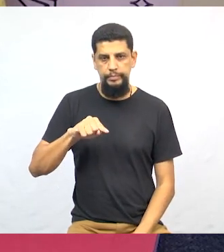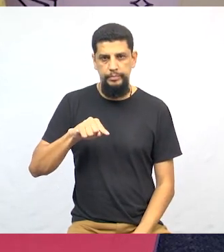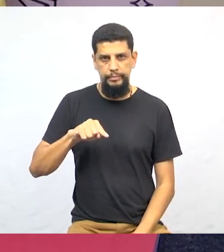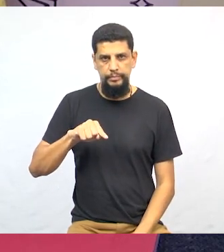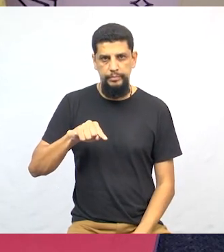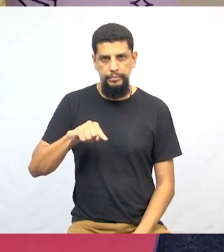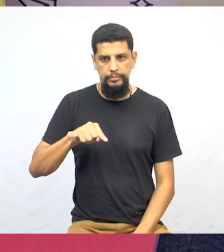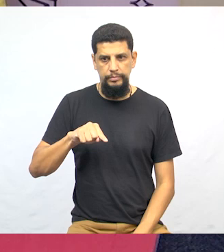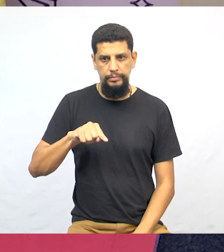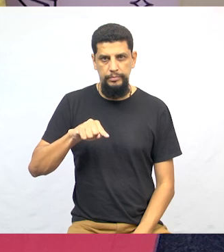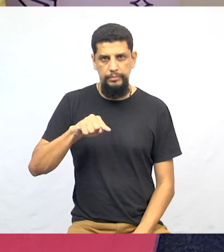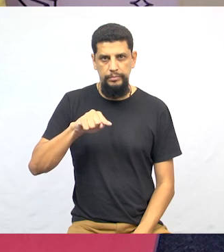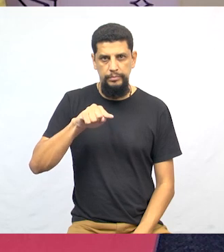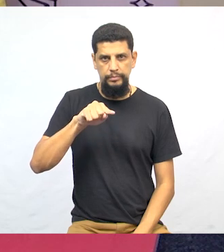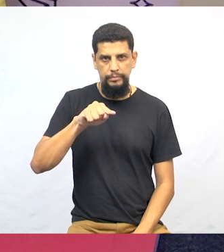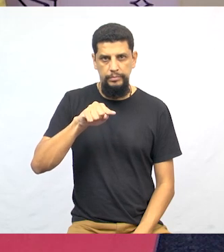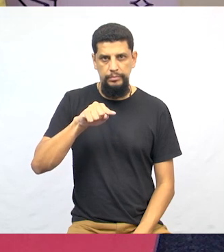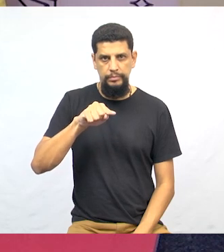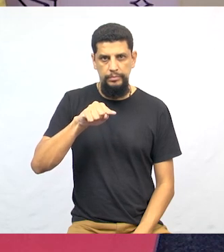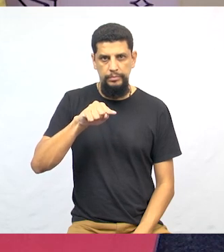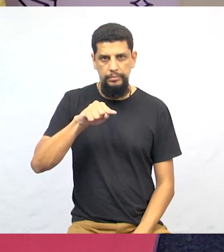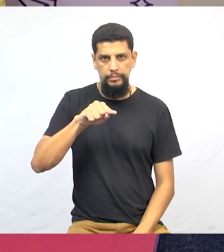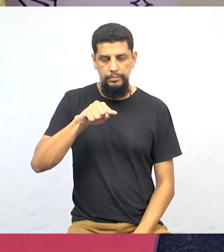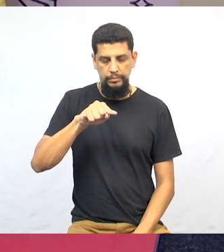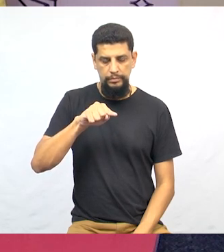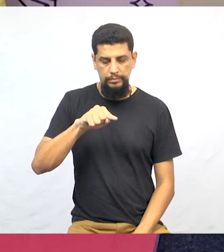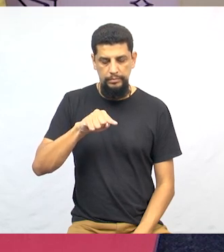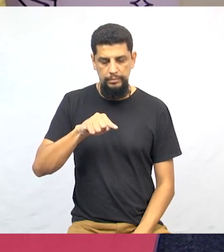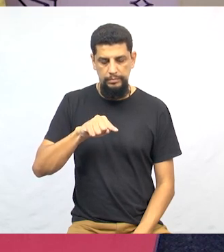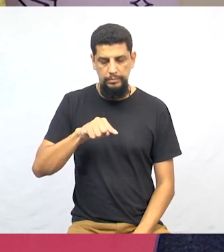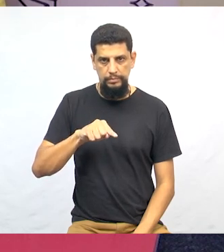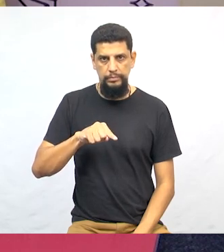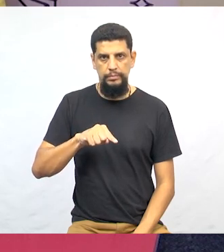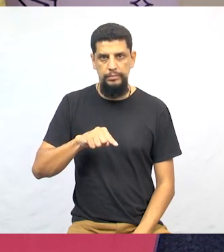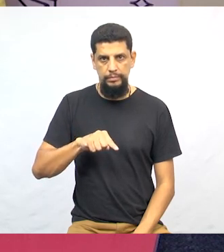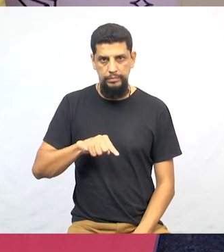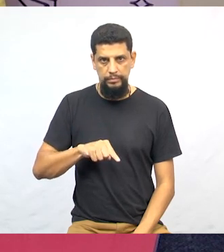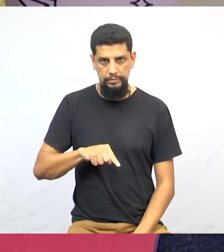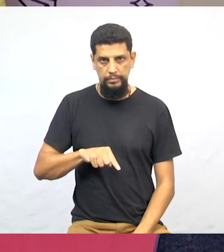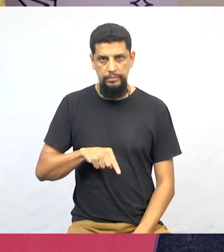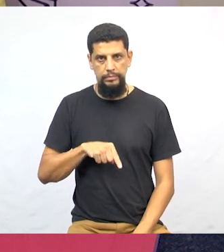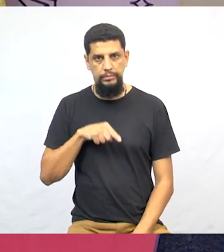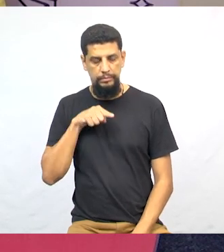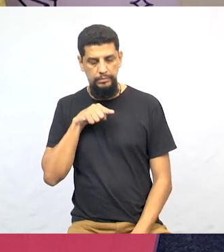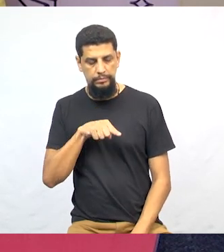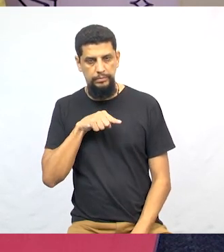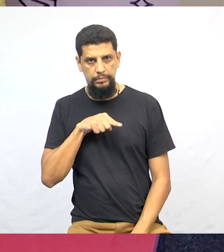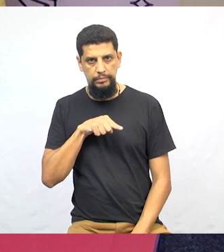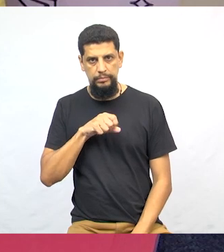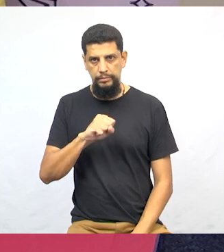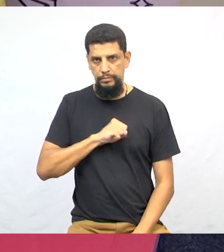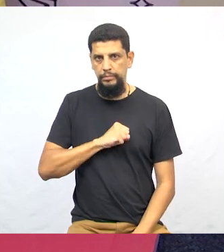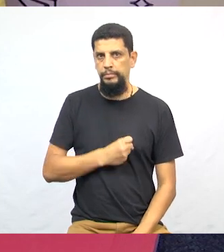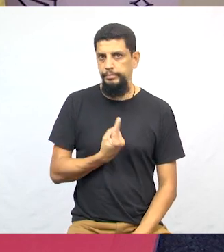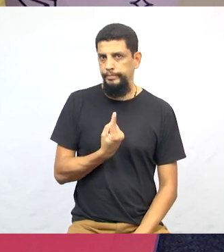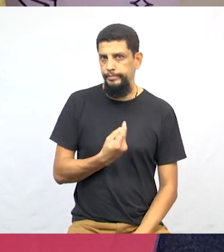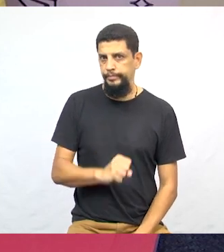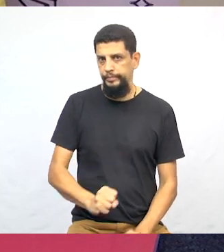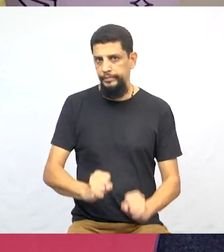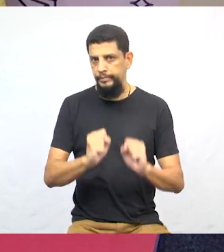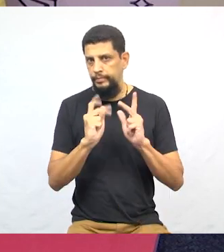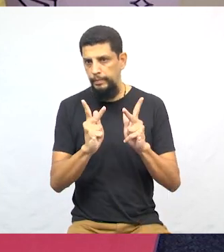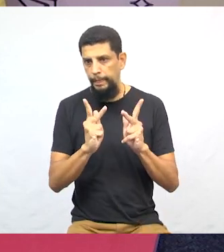Nós começamos lá em cima e depois descemos aqui.